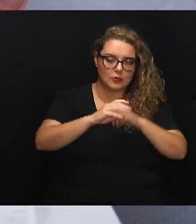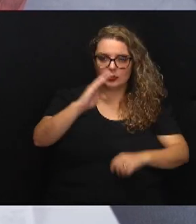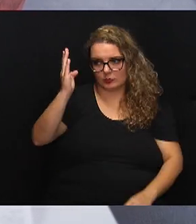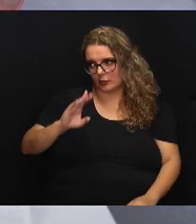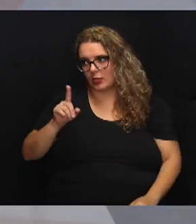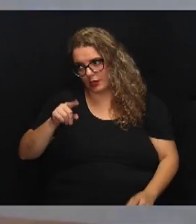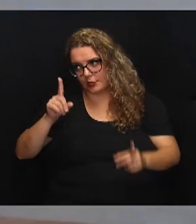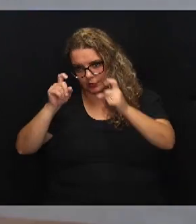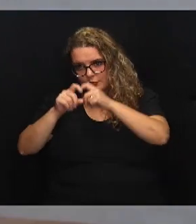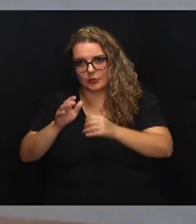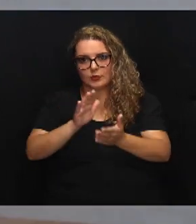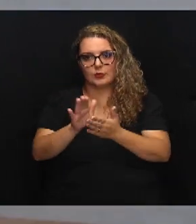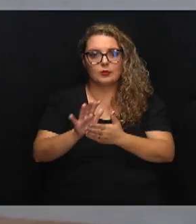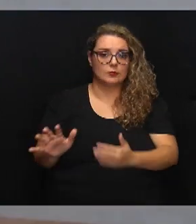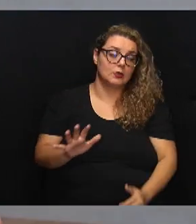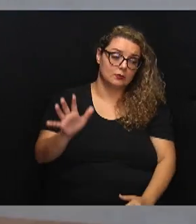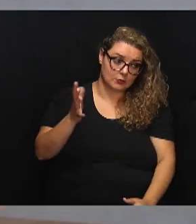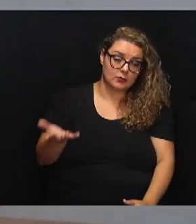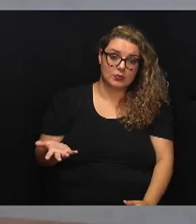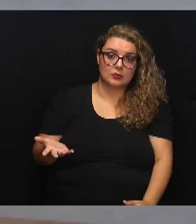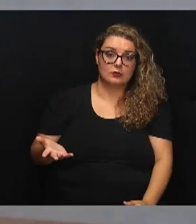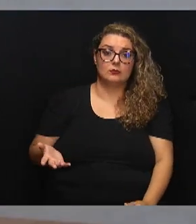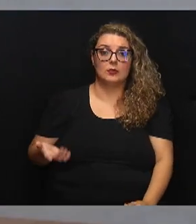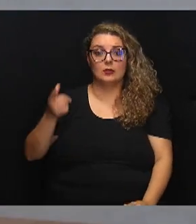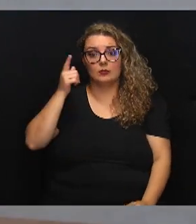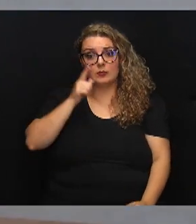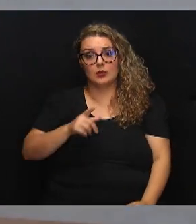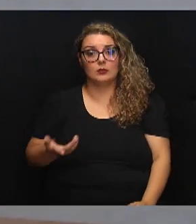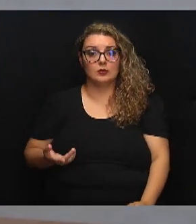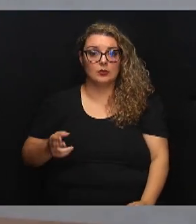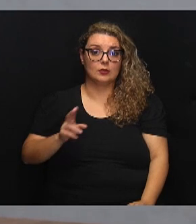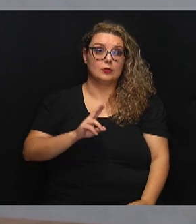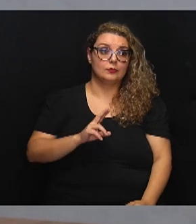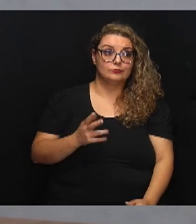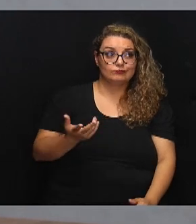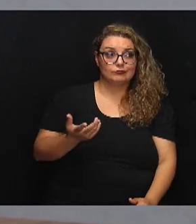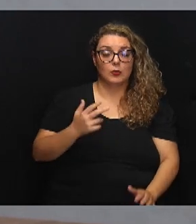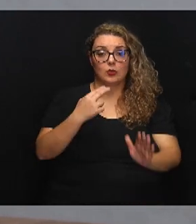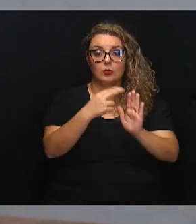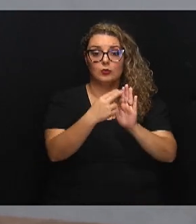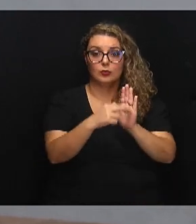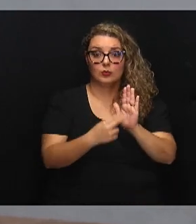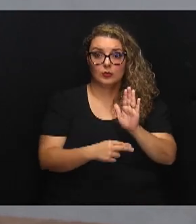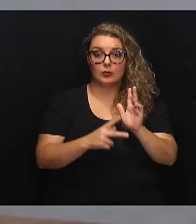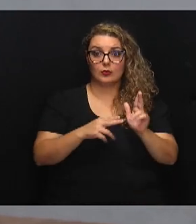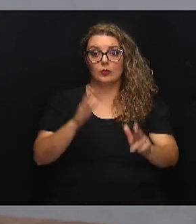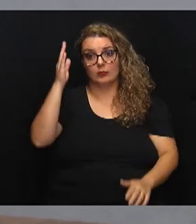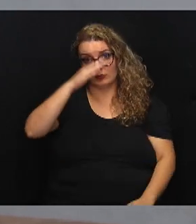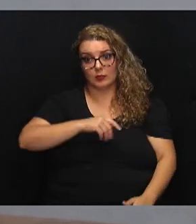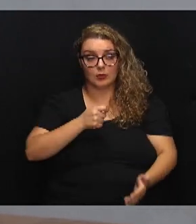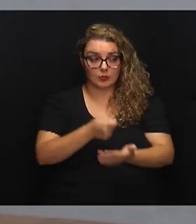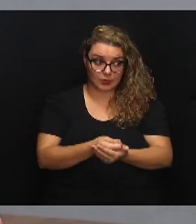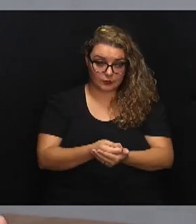custo de vida está muito caro, mas significa que você está com o seu nome numa lista onde você é tido como um mau pagador. Isso significa estar